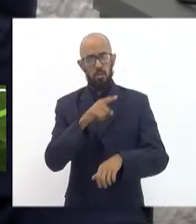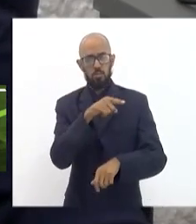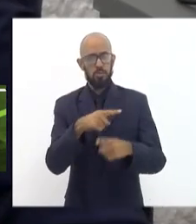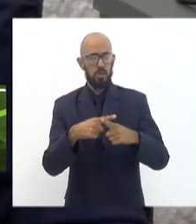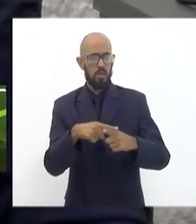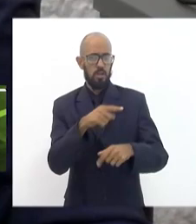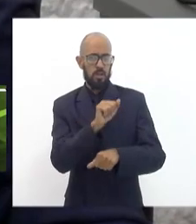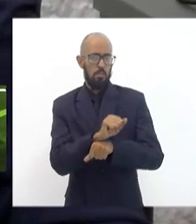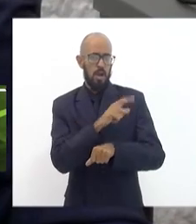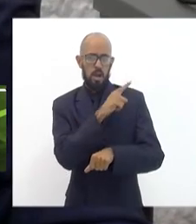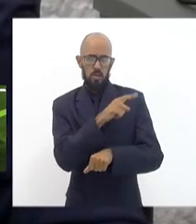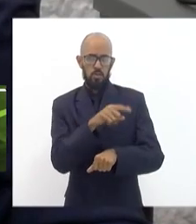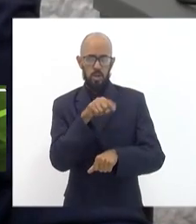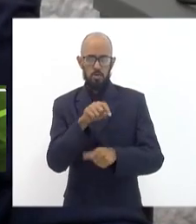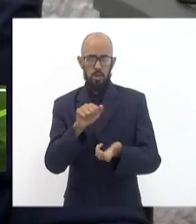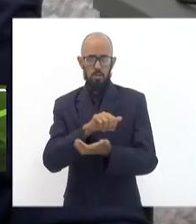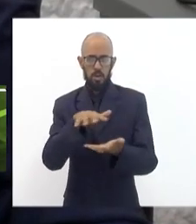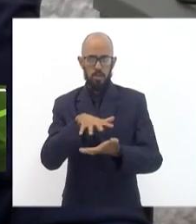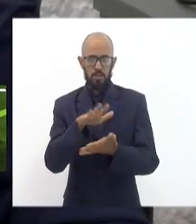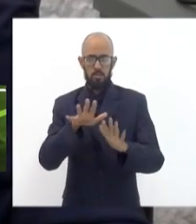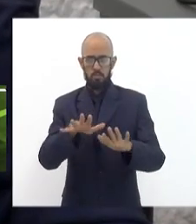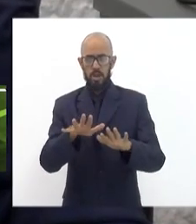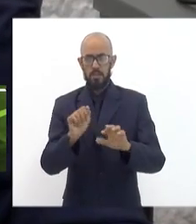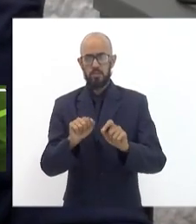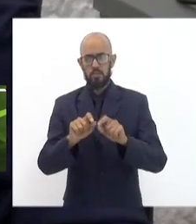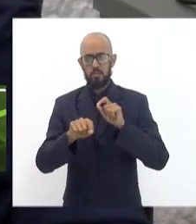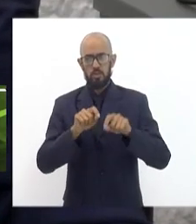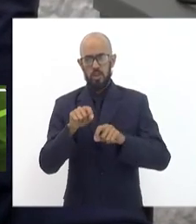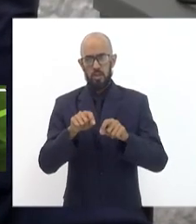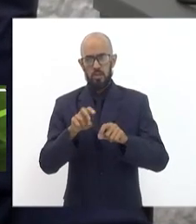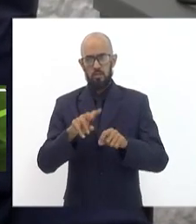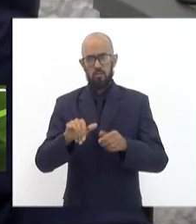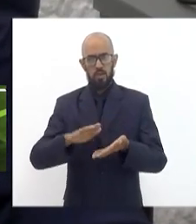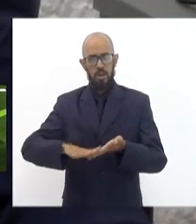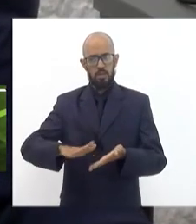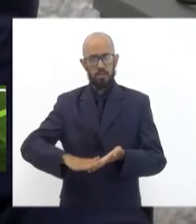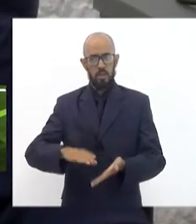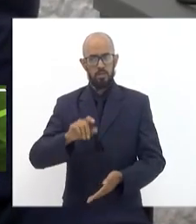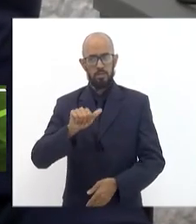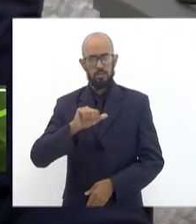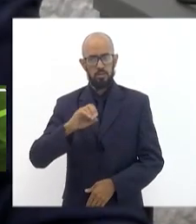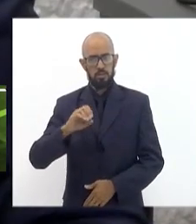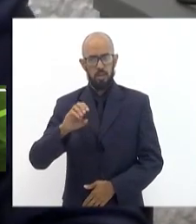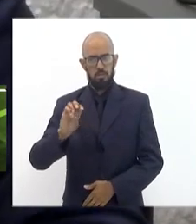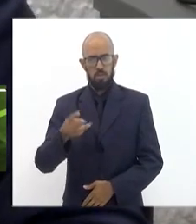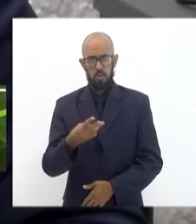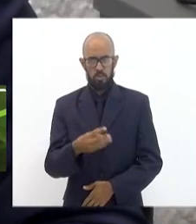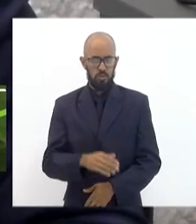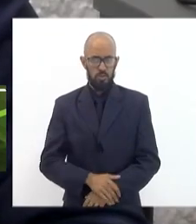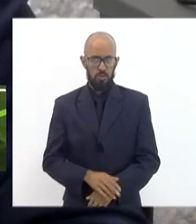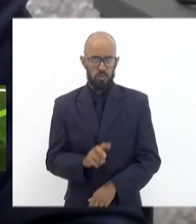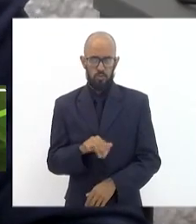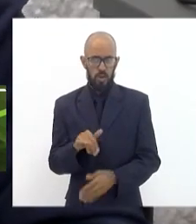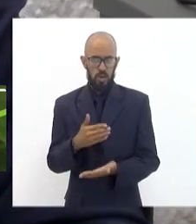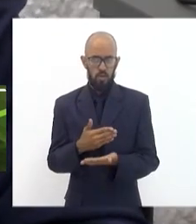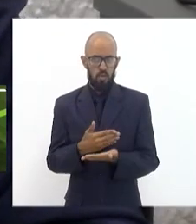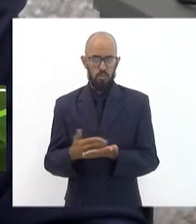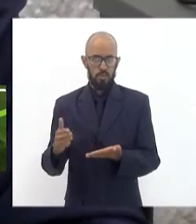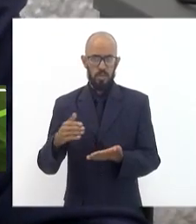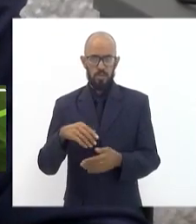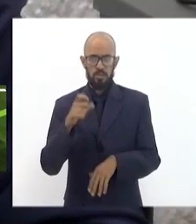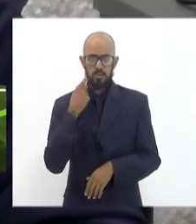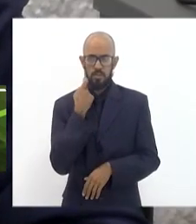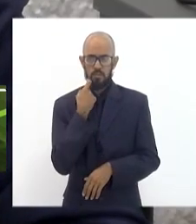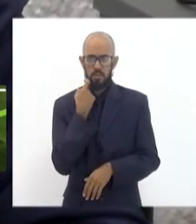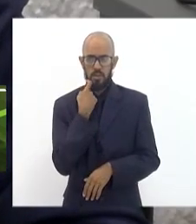é uma recuperação é mas é uma recuperação que vai custar mais de 100 milhões e nós vamos começar as obras sexta-feira